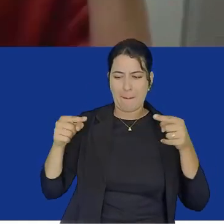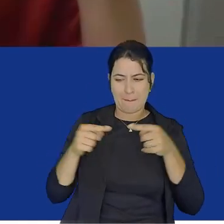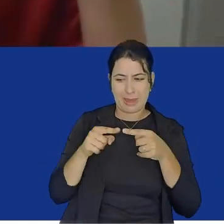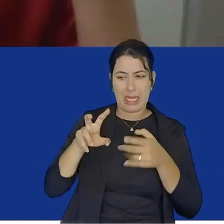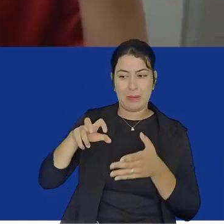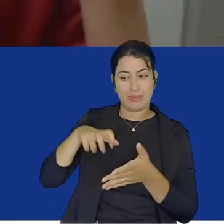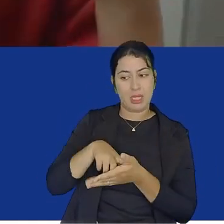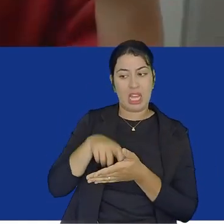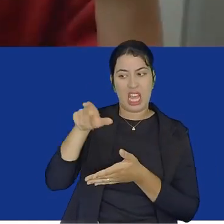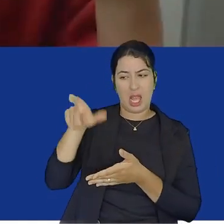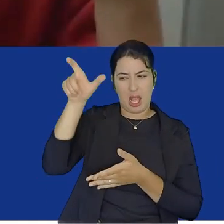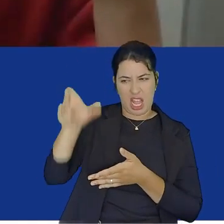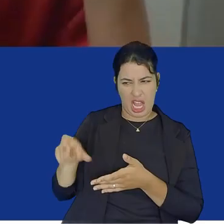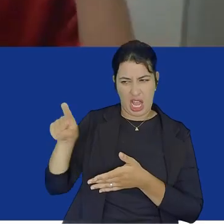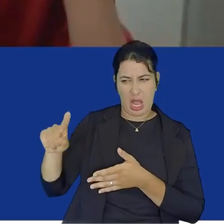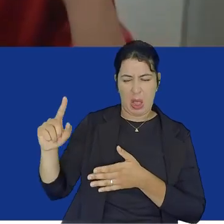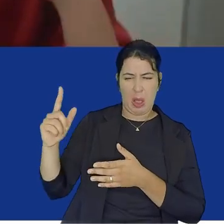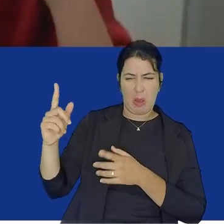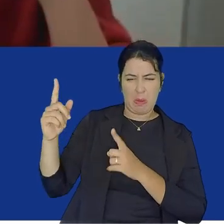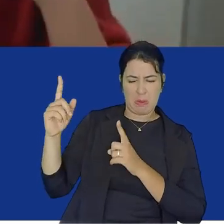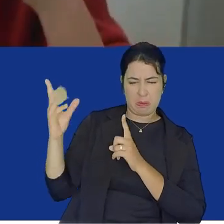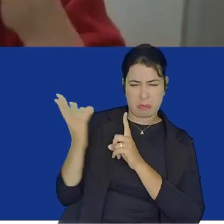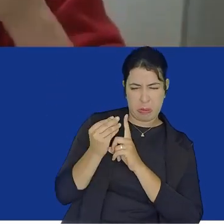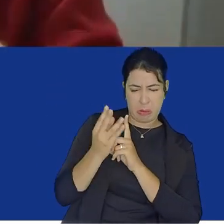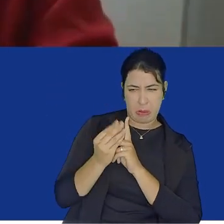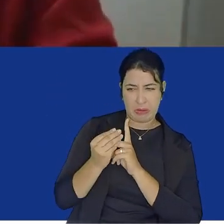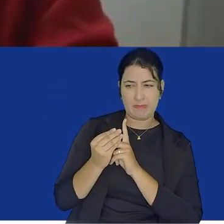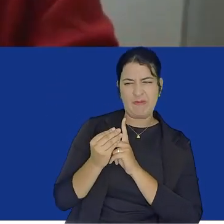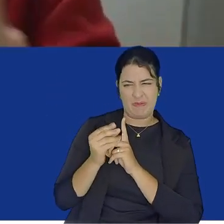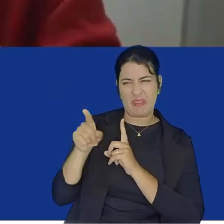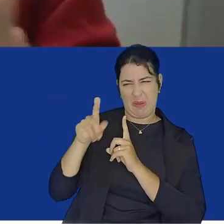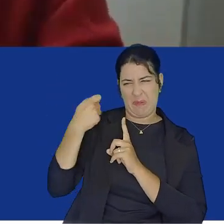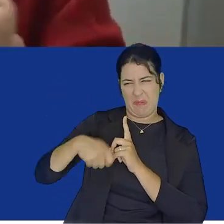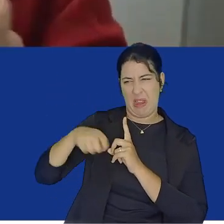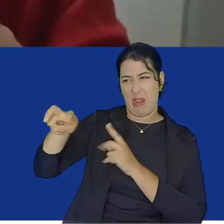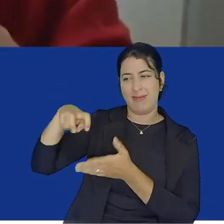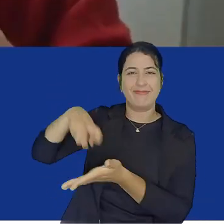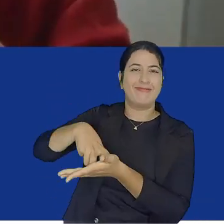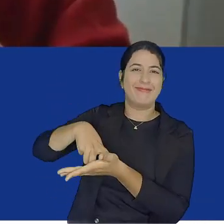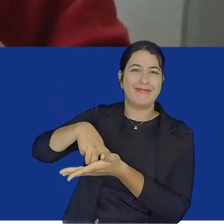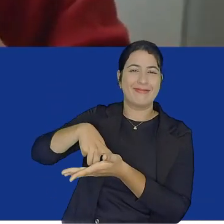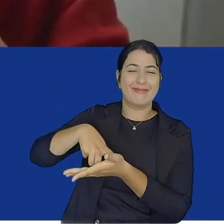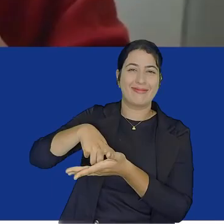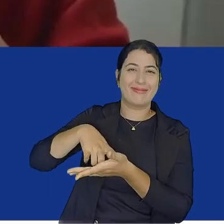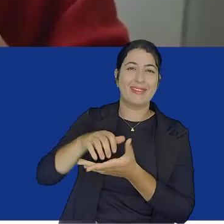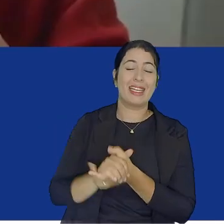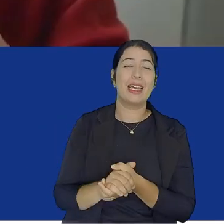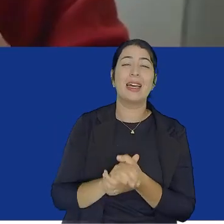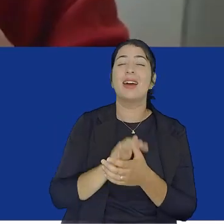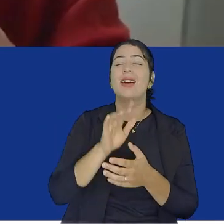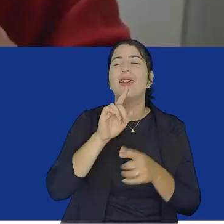tenho visto na minha experiência é que, de verdade, na maioria das vezes, não é isso que a pessoa quer de